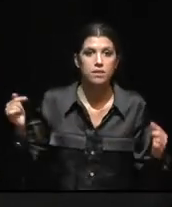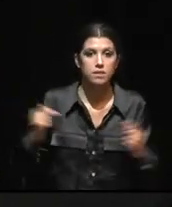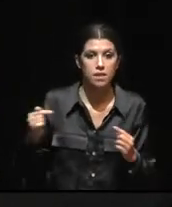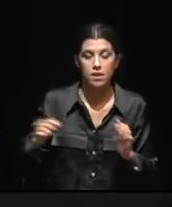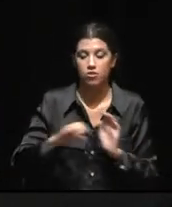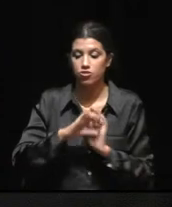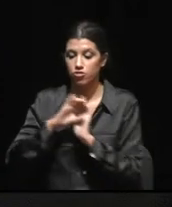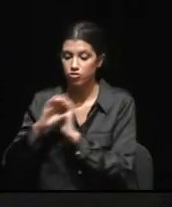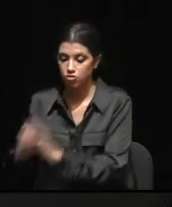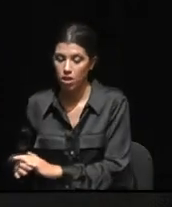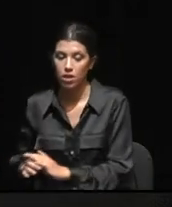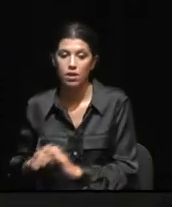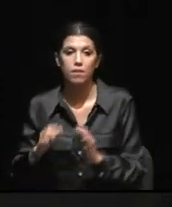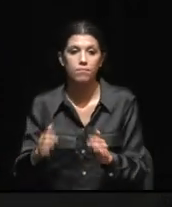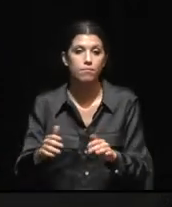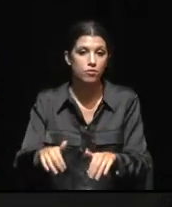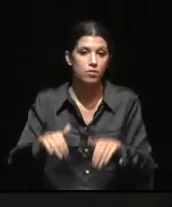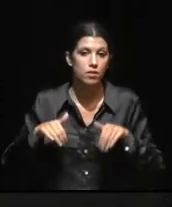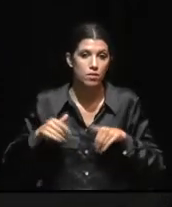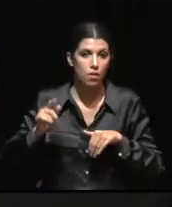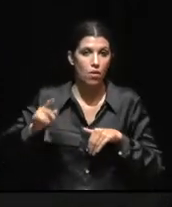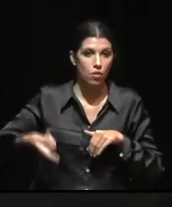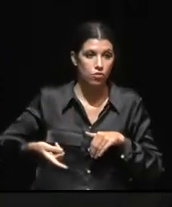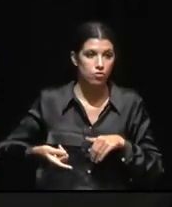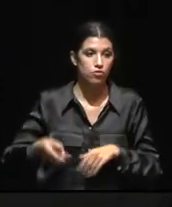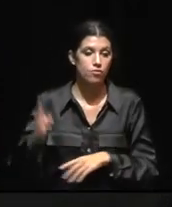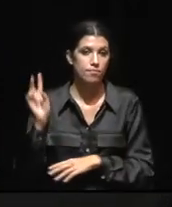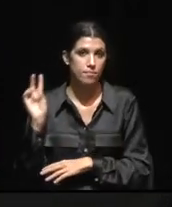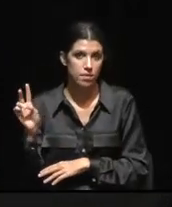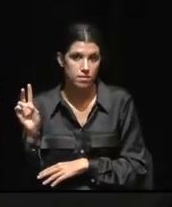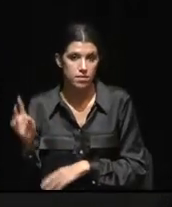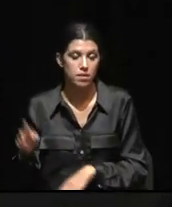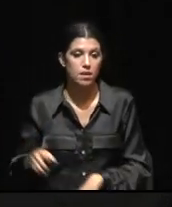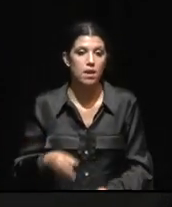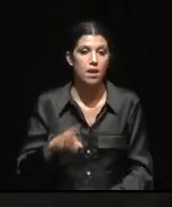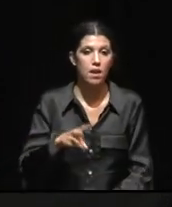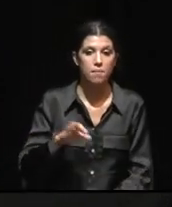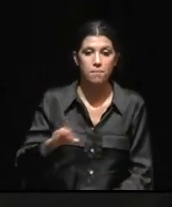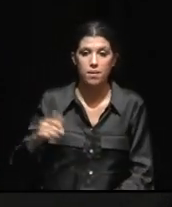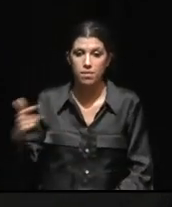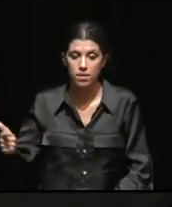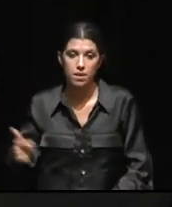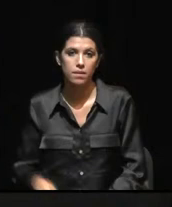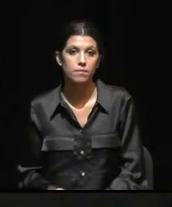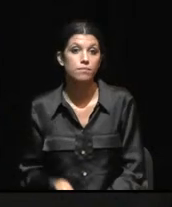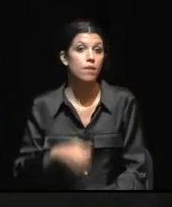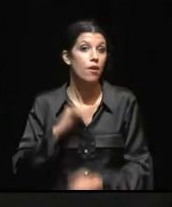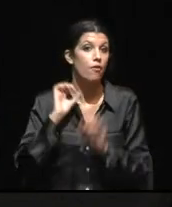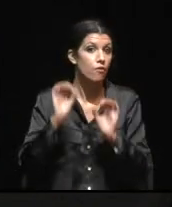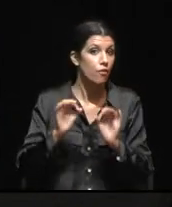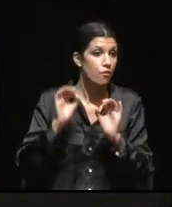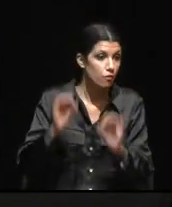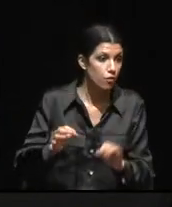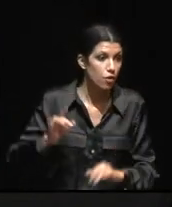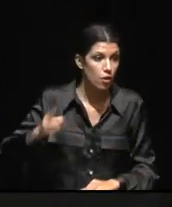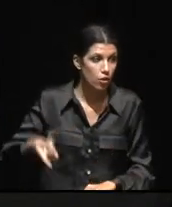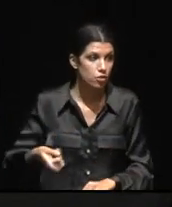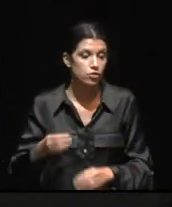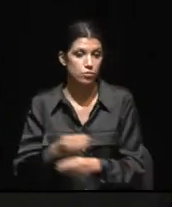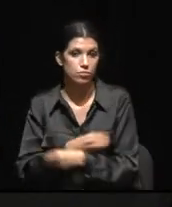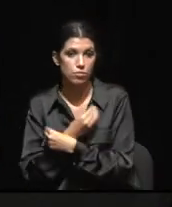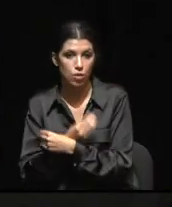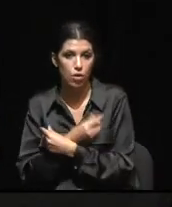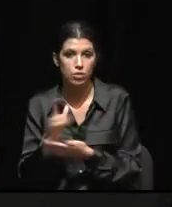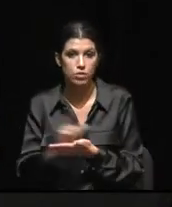e chega quem se abstém PSD e mpt quem vota a favor